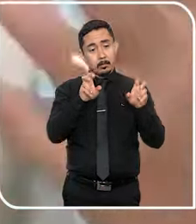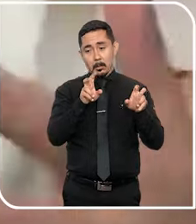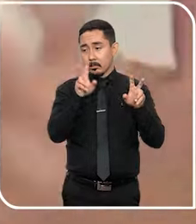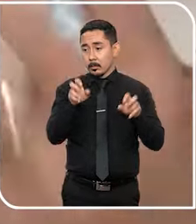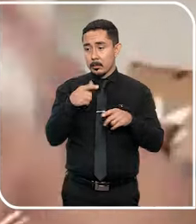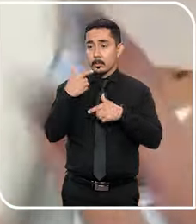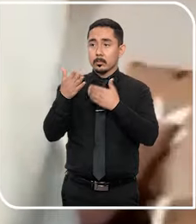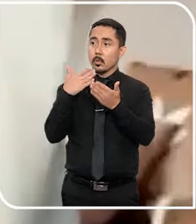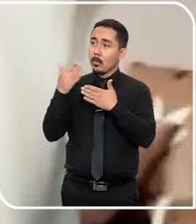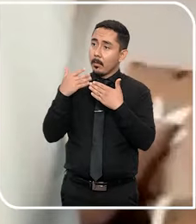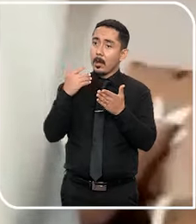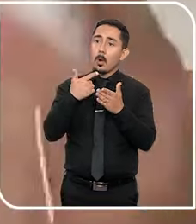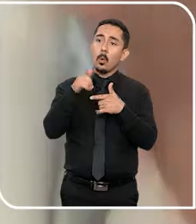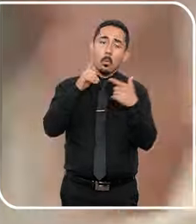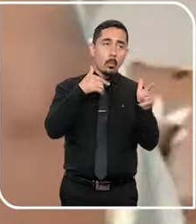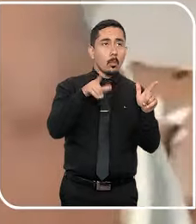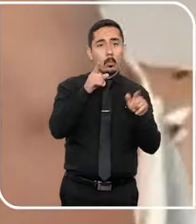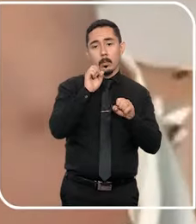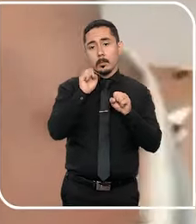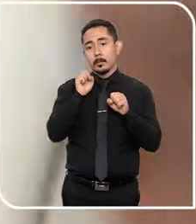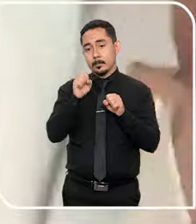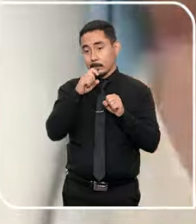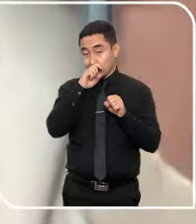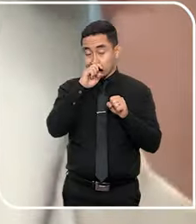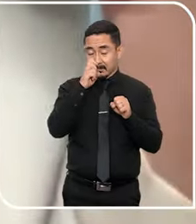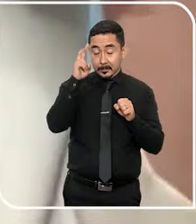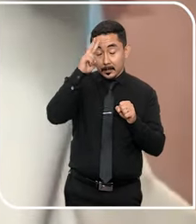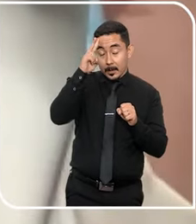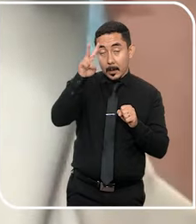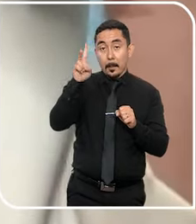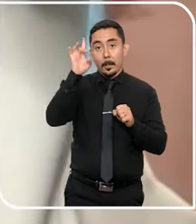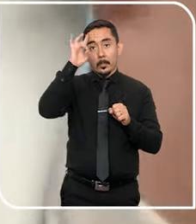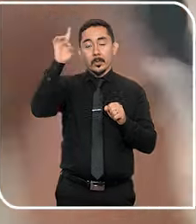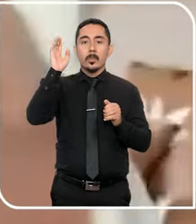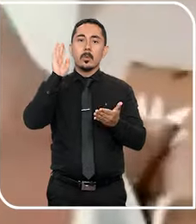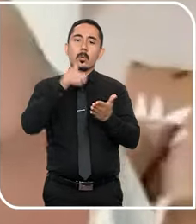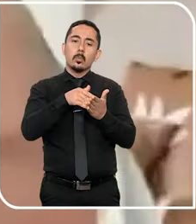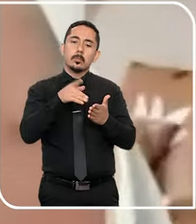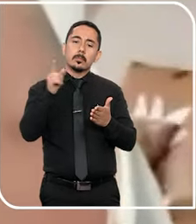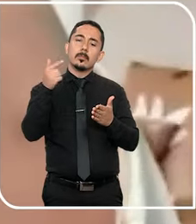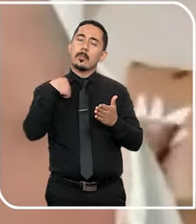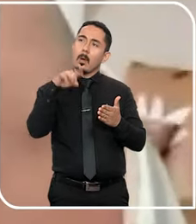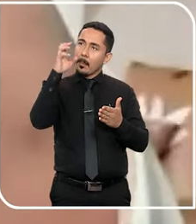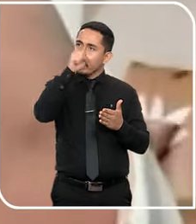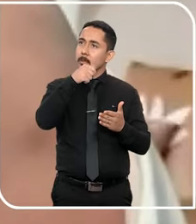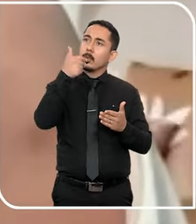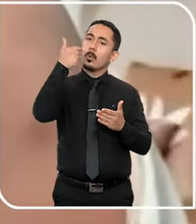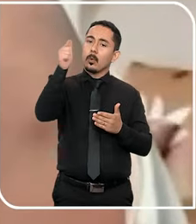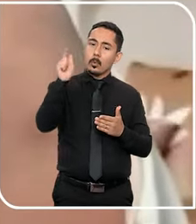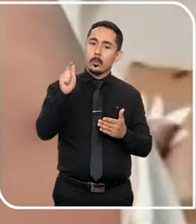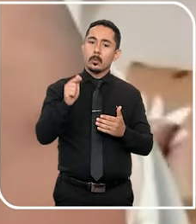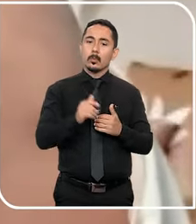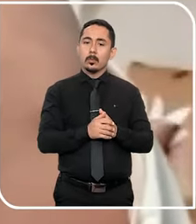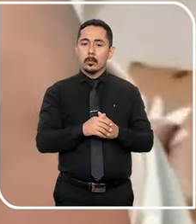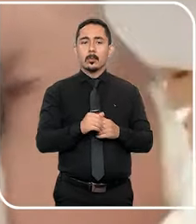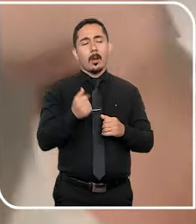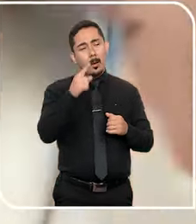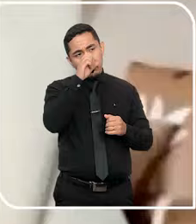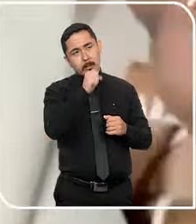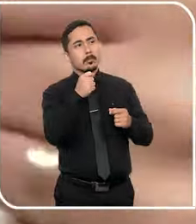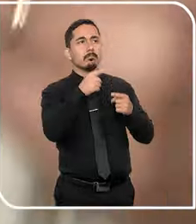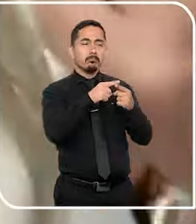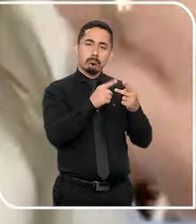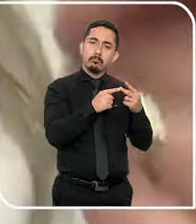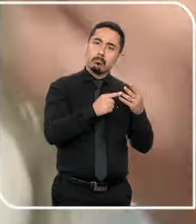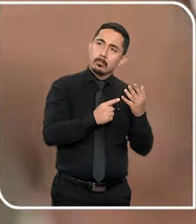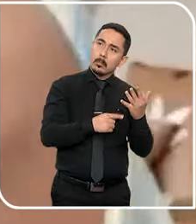assuntos uma e outra vez e dizer filha Sabe aquilo que eu falei para você outro dia você sabe que a mamãe aprendeu uma outra coisa nova eu